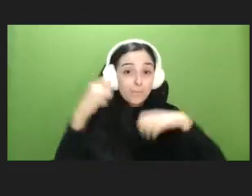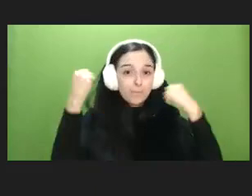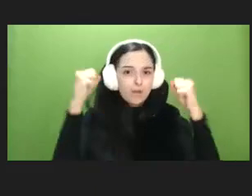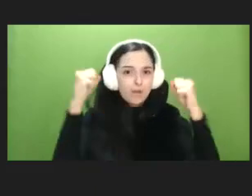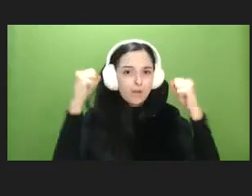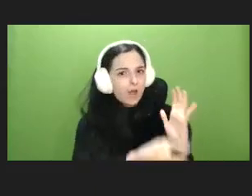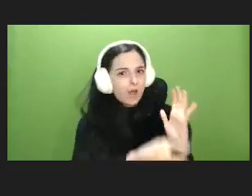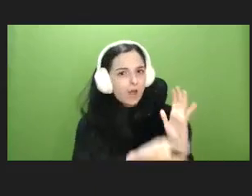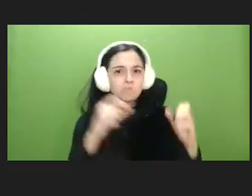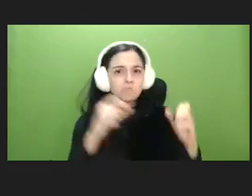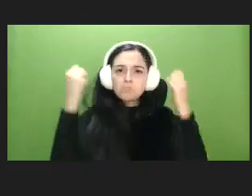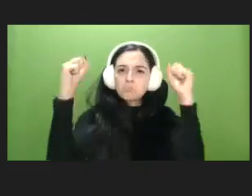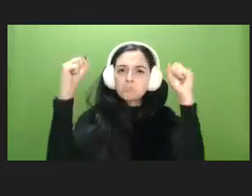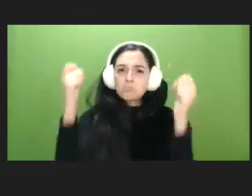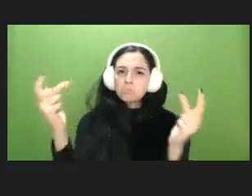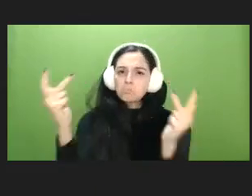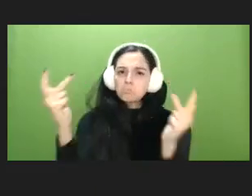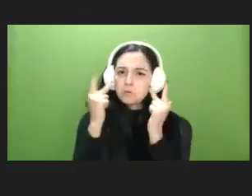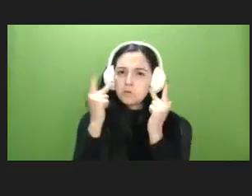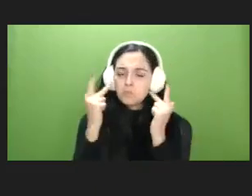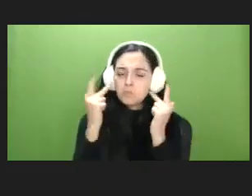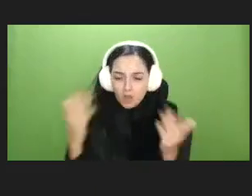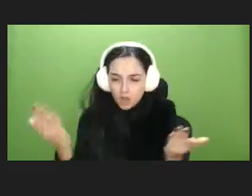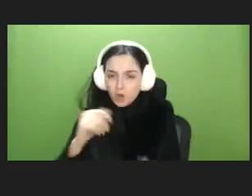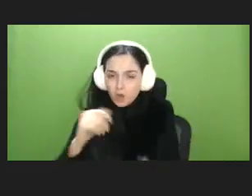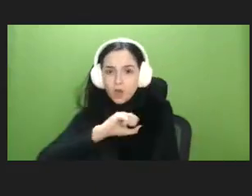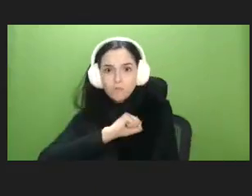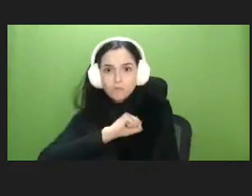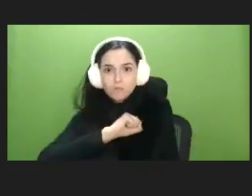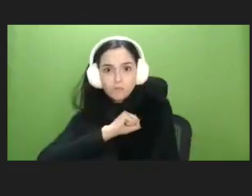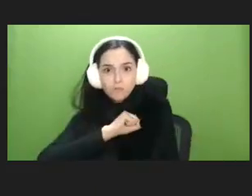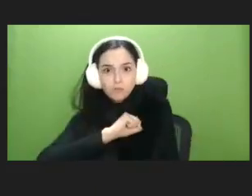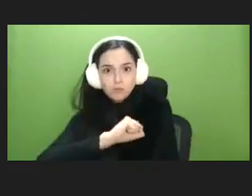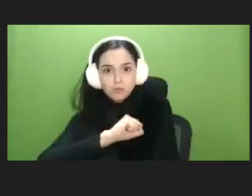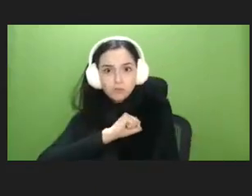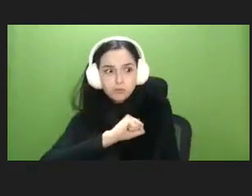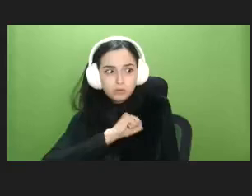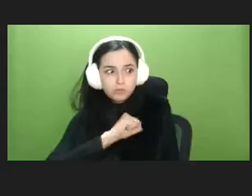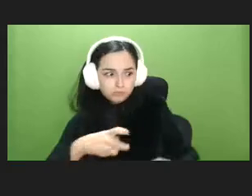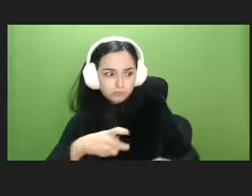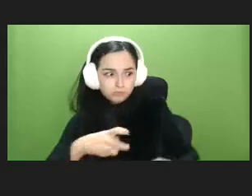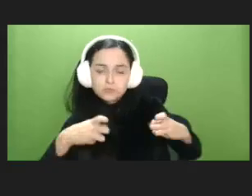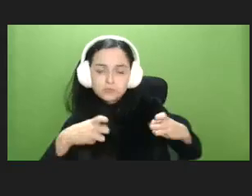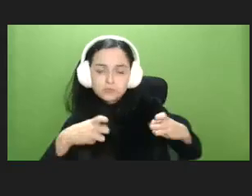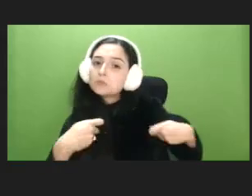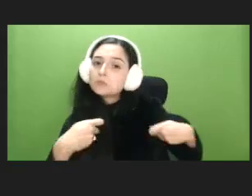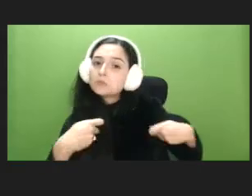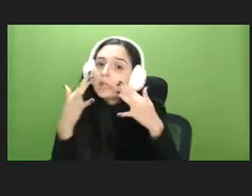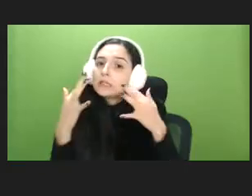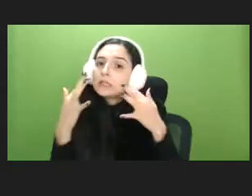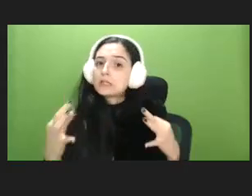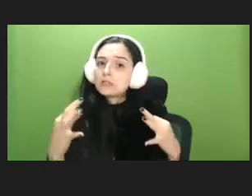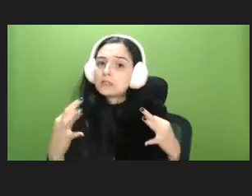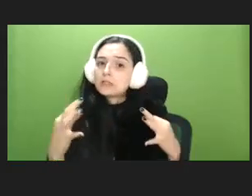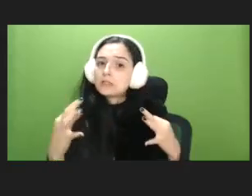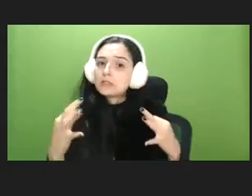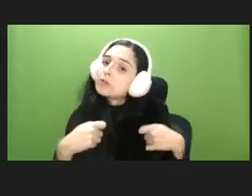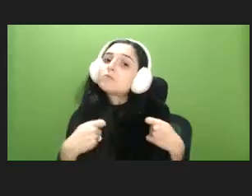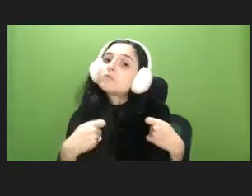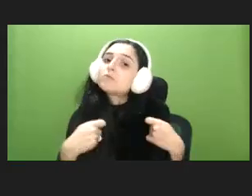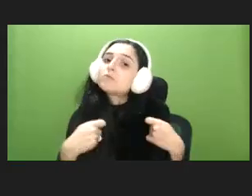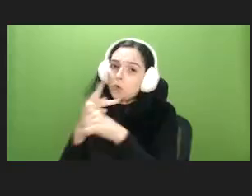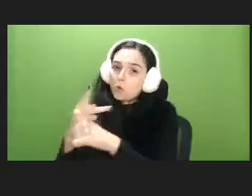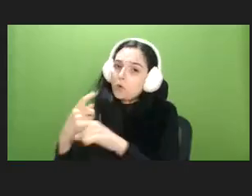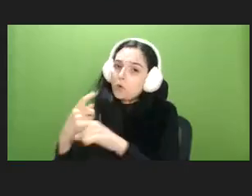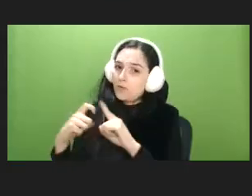anteriormente, é um sinal de alerta. Pode ser um problema do meu coração. Eu devo procurar o meu médico. Um